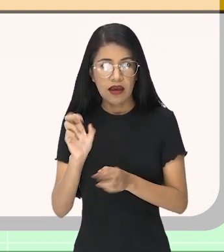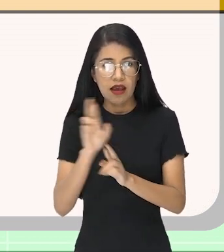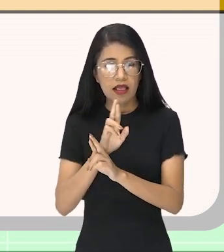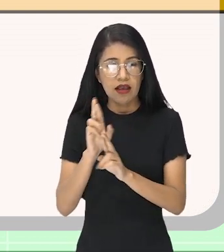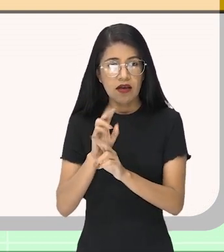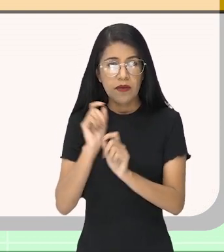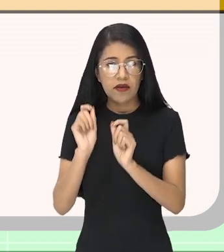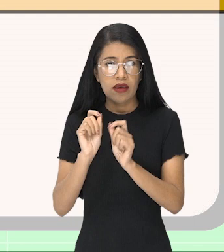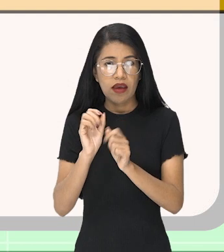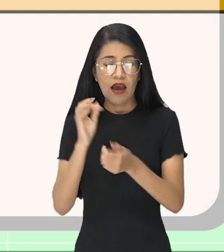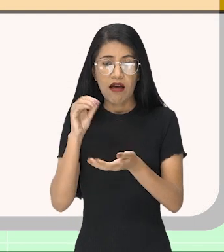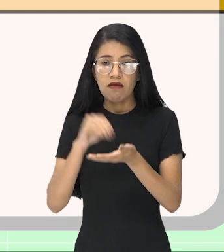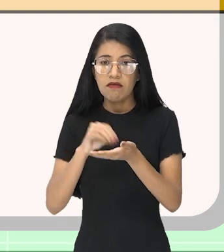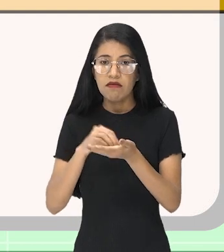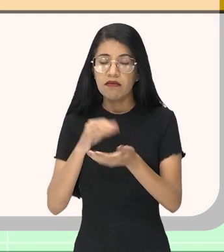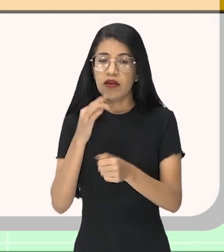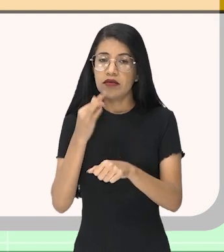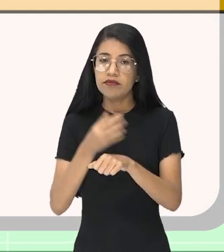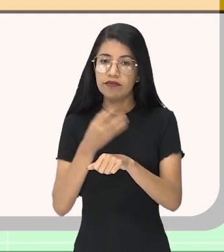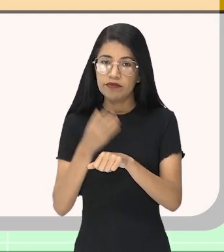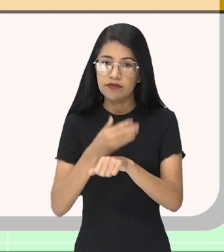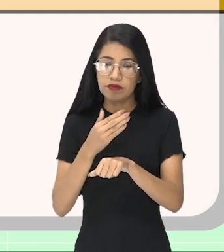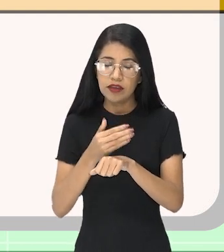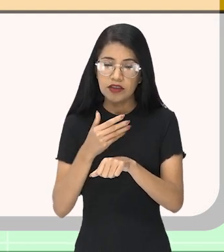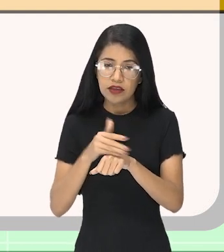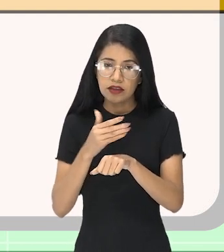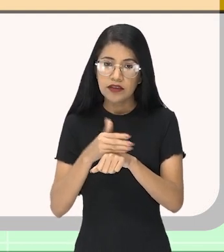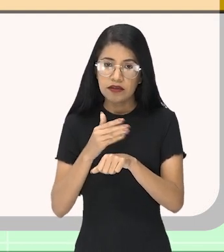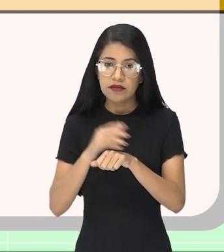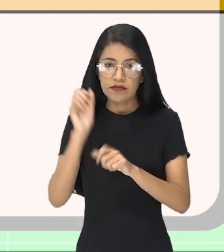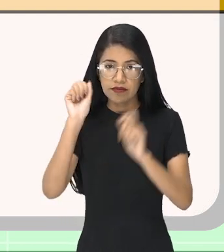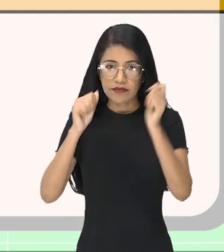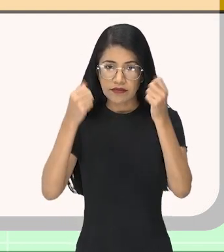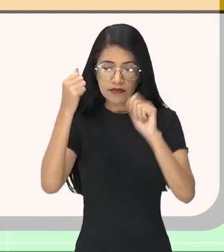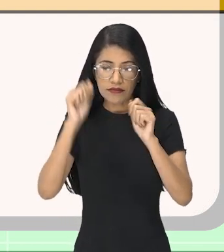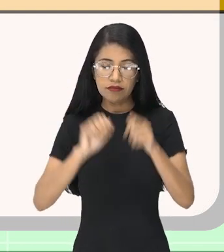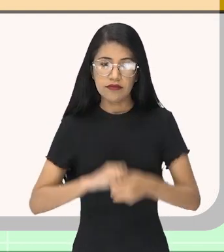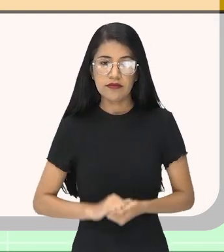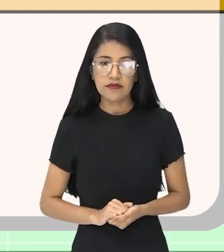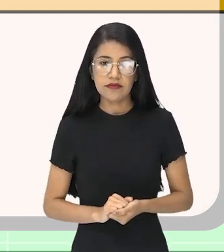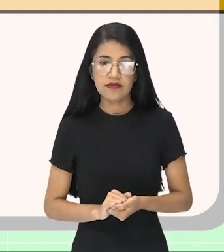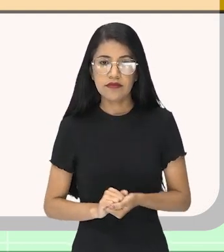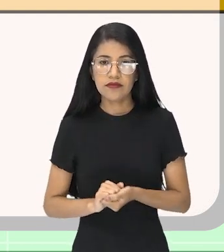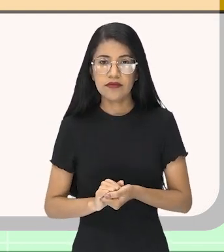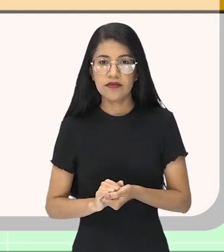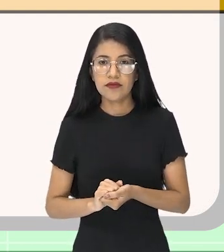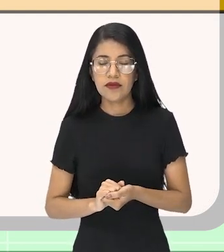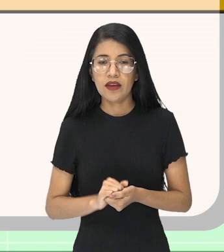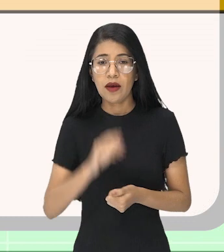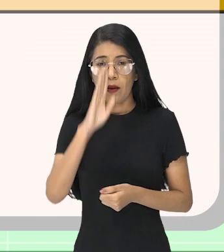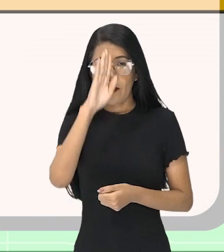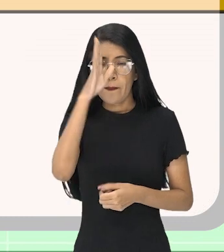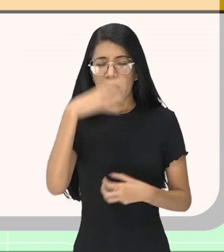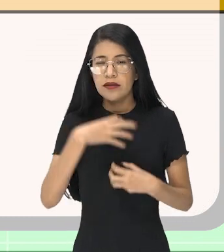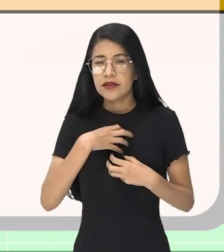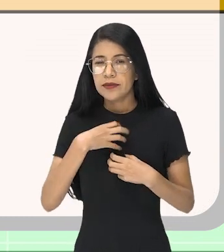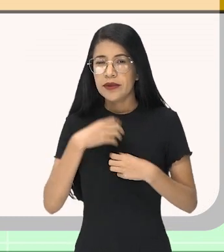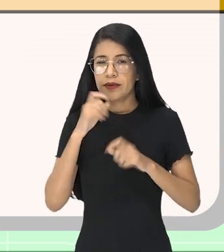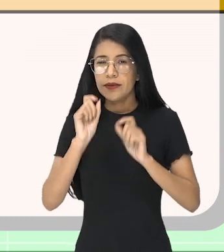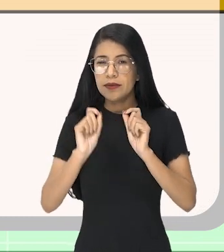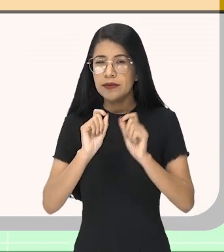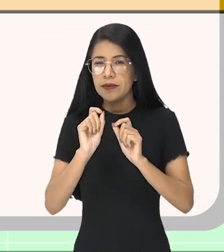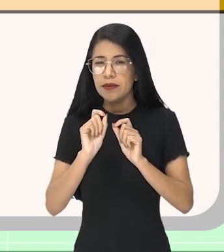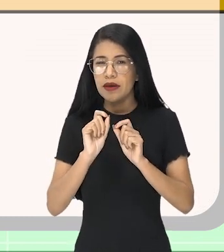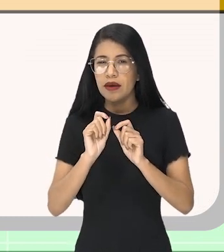ao sedentarismo e baixo nível de atividade física. As principais manifestações clínicas do diabetes do